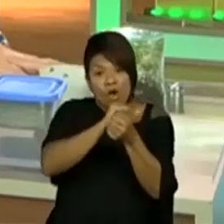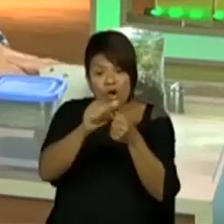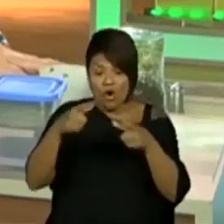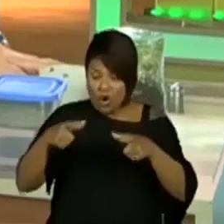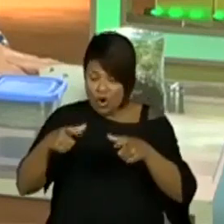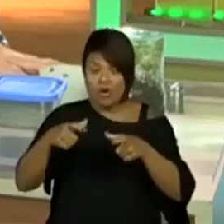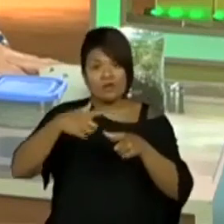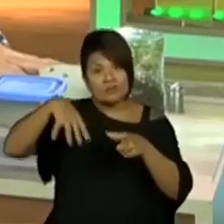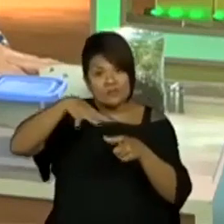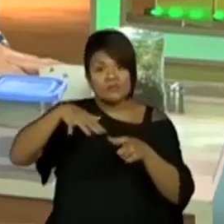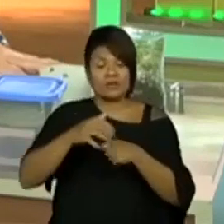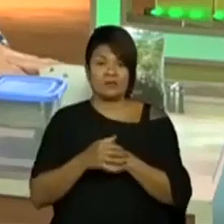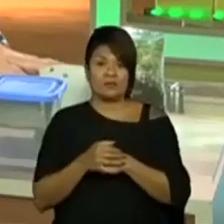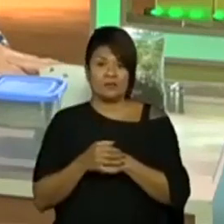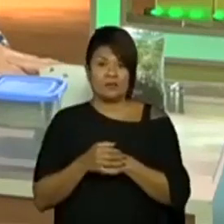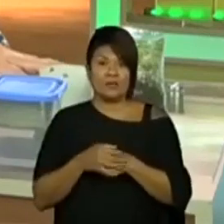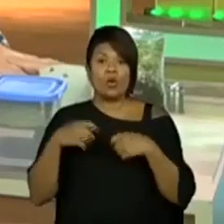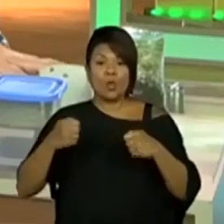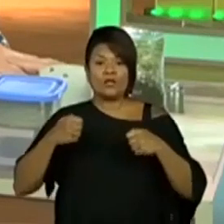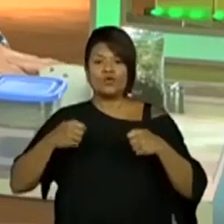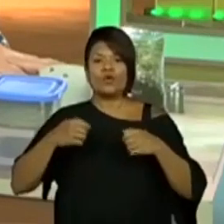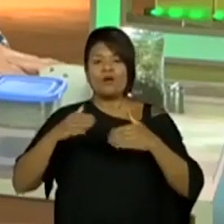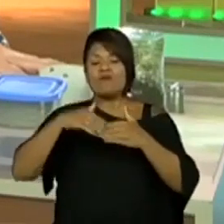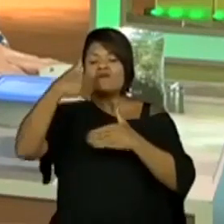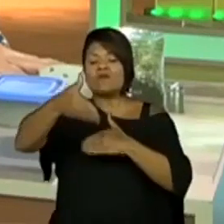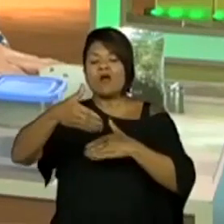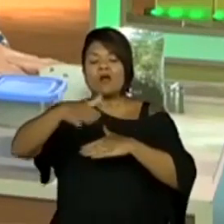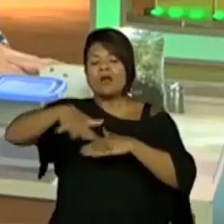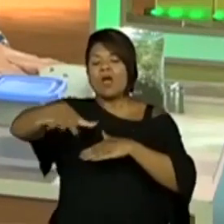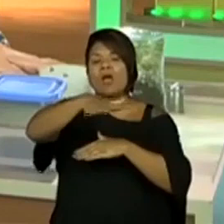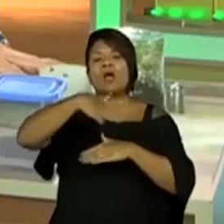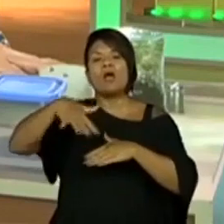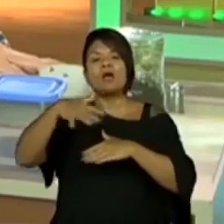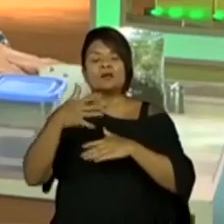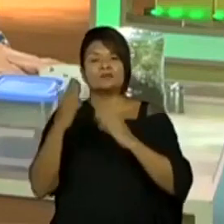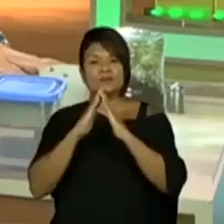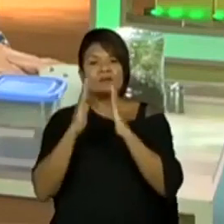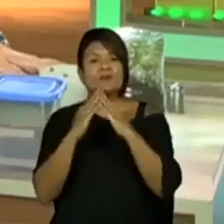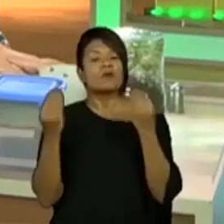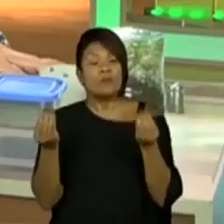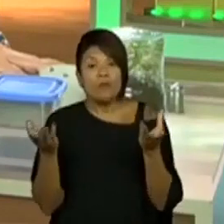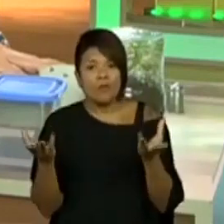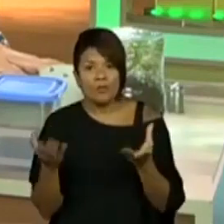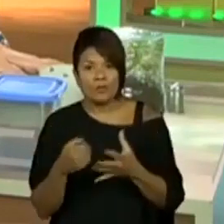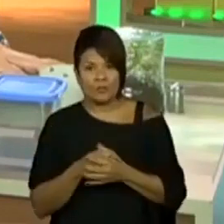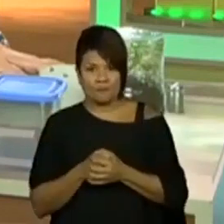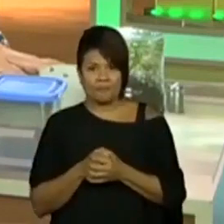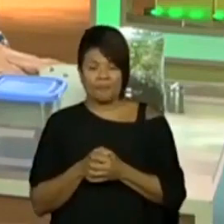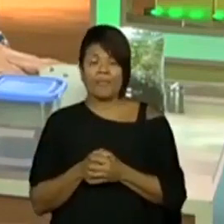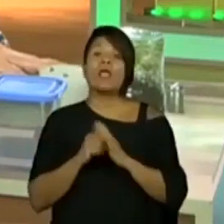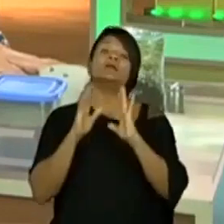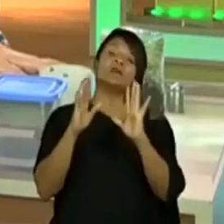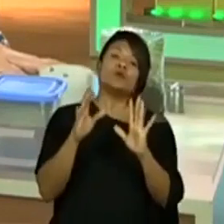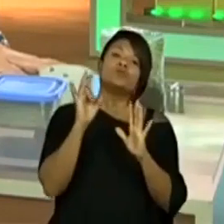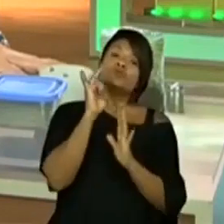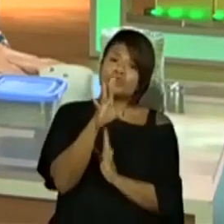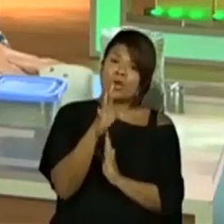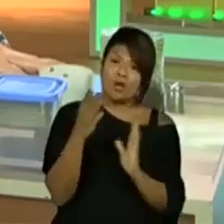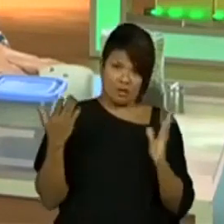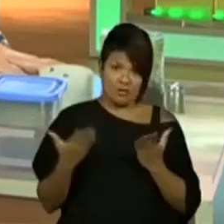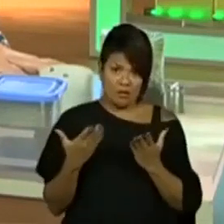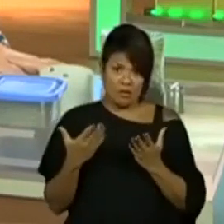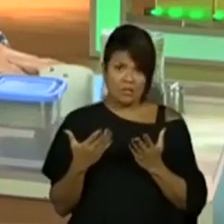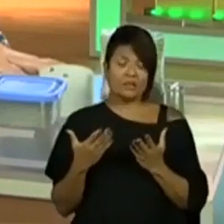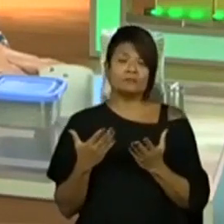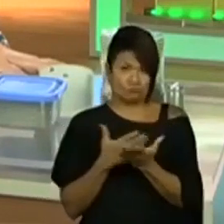não estamos usando uma quantidade de água muito grande? Então, olha só nesses primeiros minutos,